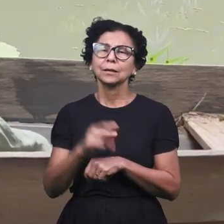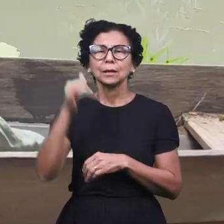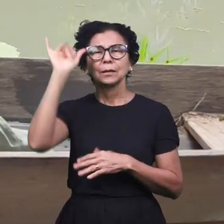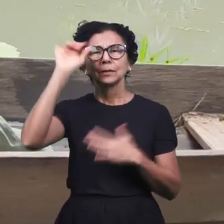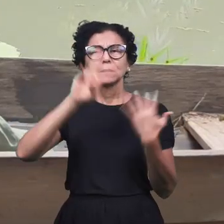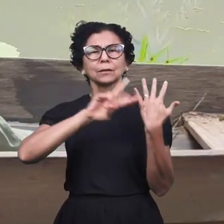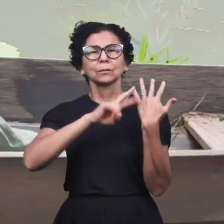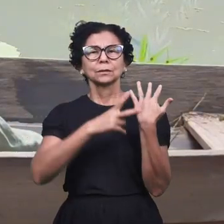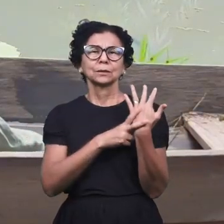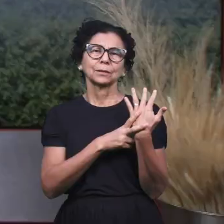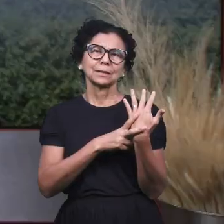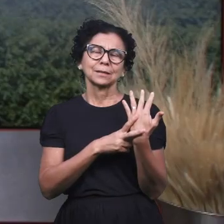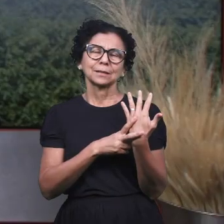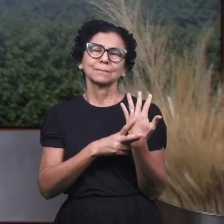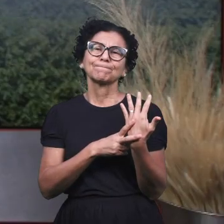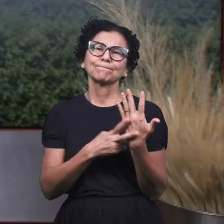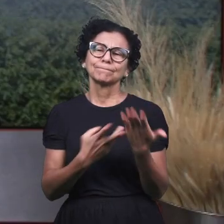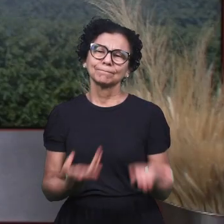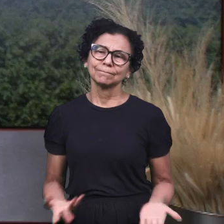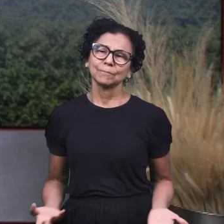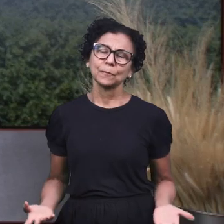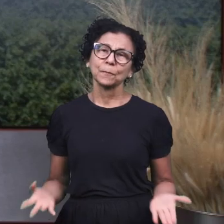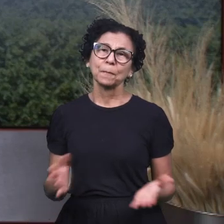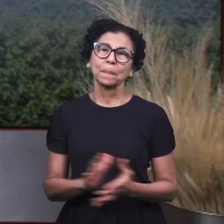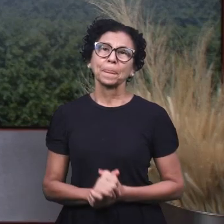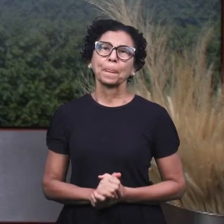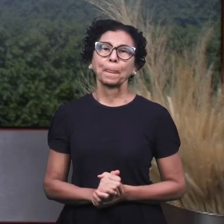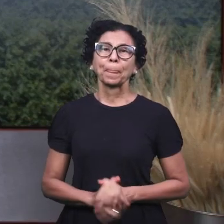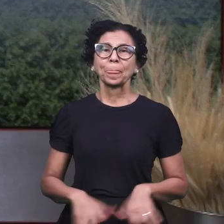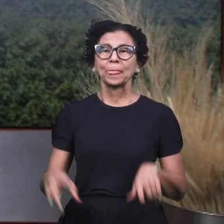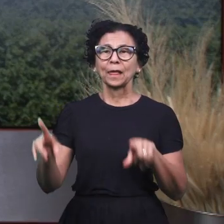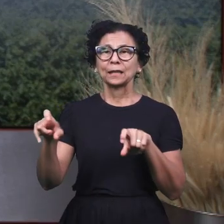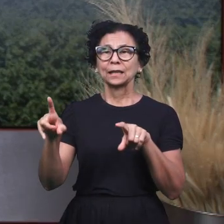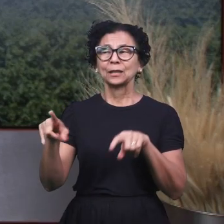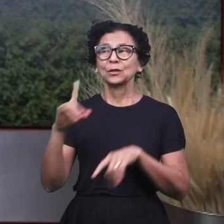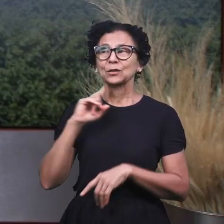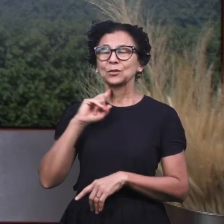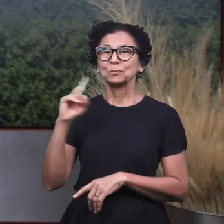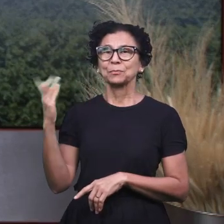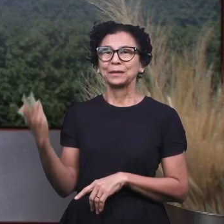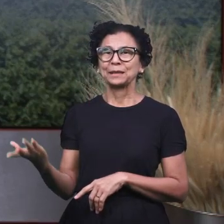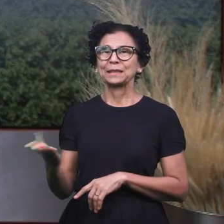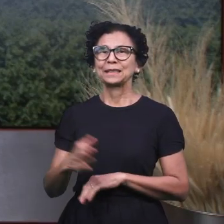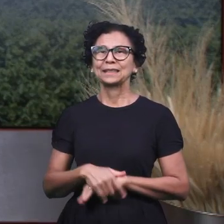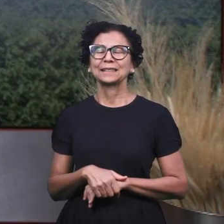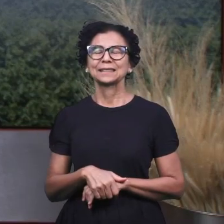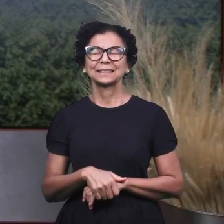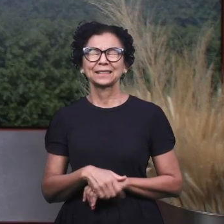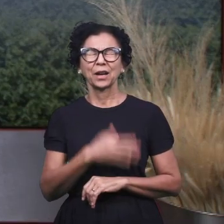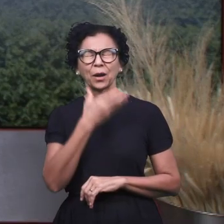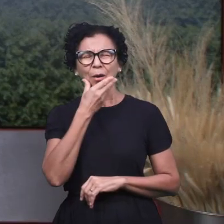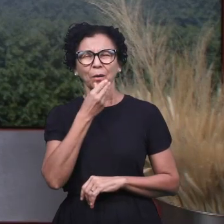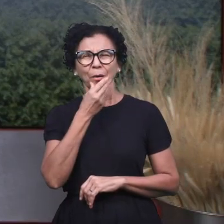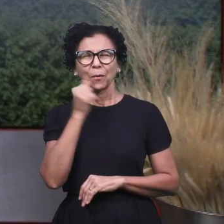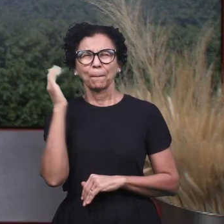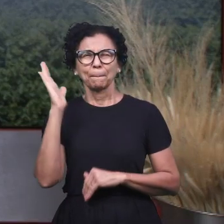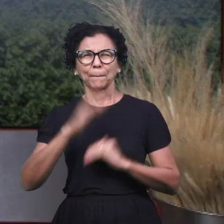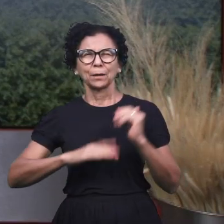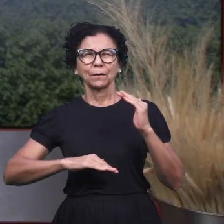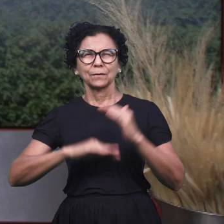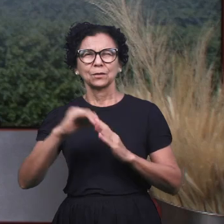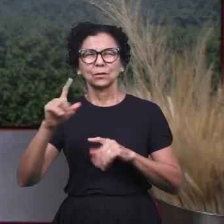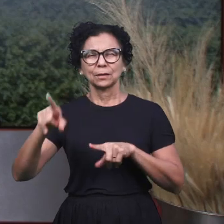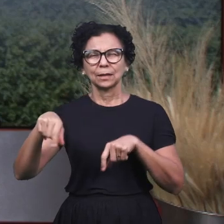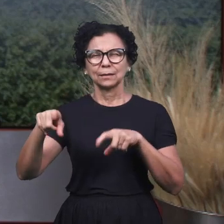desagradáveis como vem acontecendo. Indo agora para o interior de Conselheiro Pena, Minas Gerais, um produtor buscou